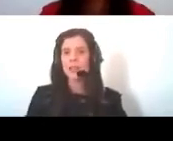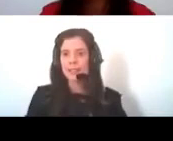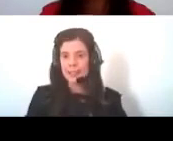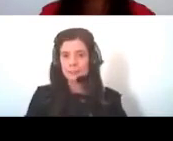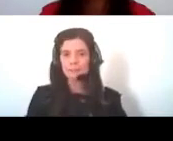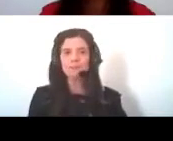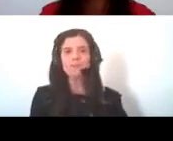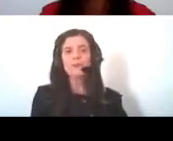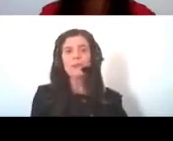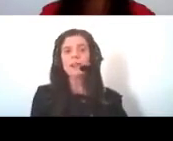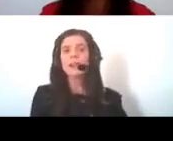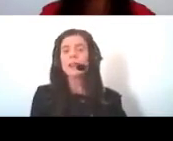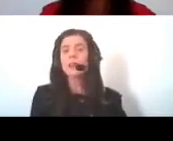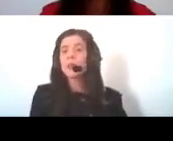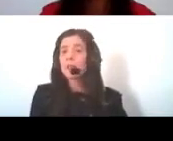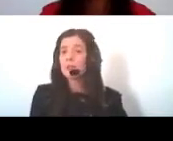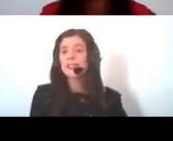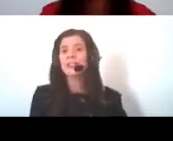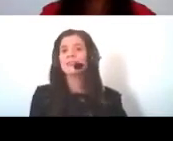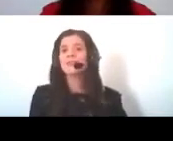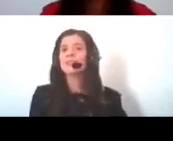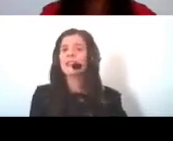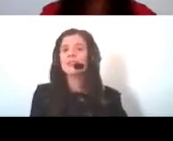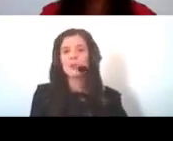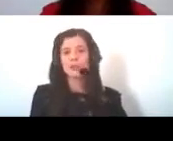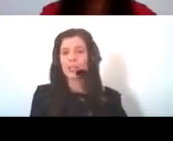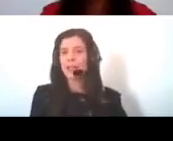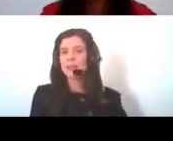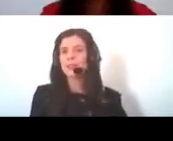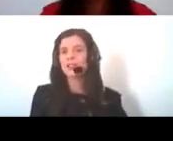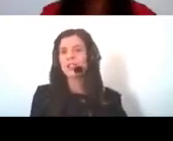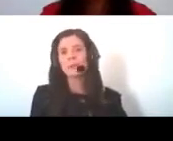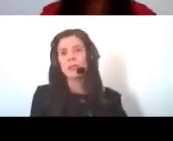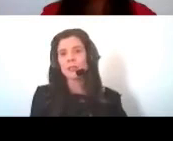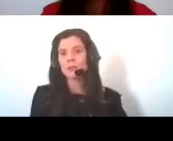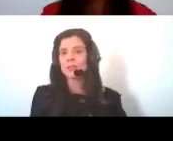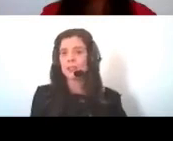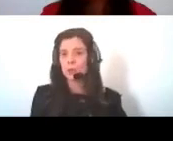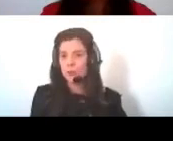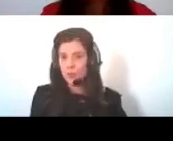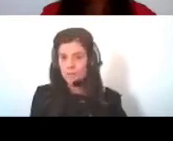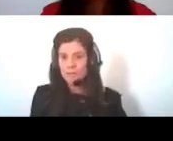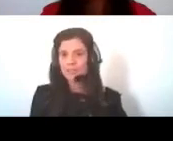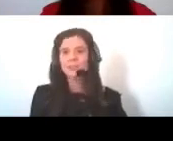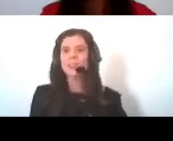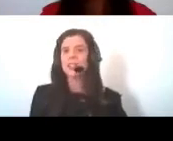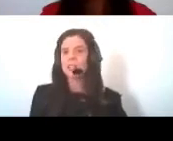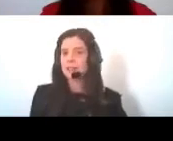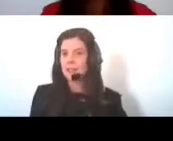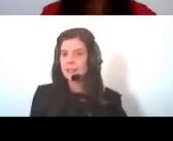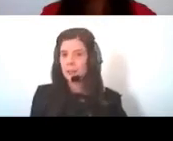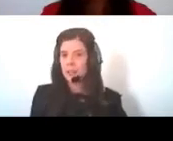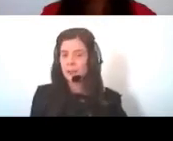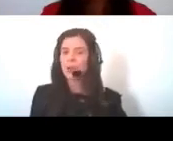regime CLT. É importante, vocês comissionados não têm direito a plano de saúde, não têm direito